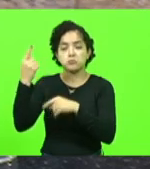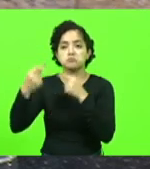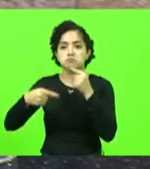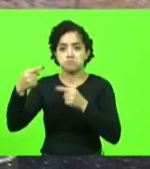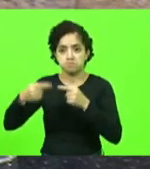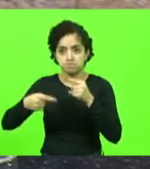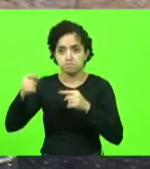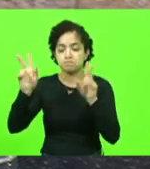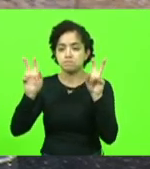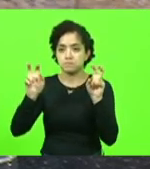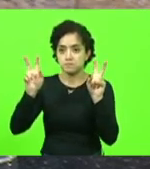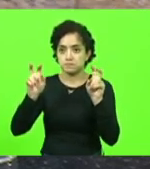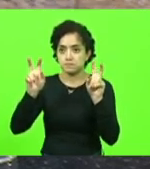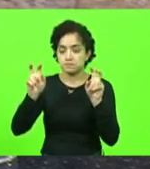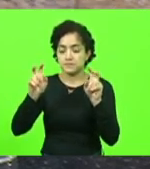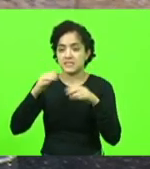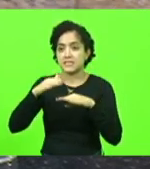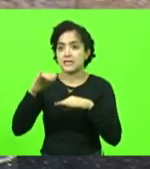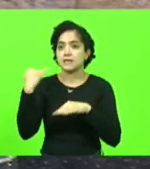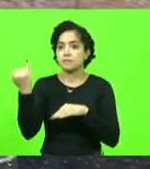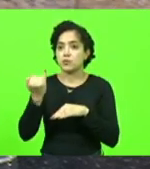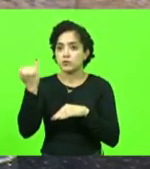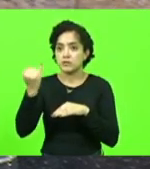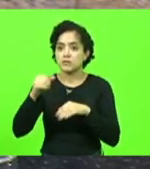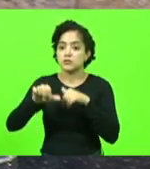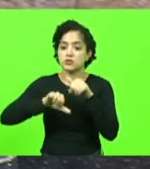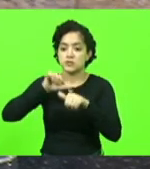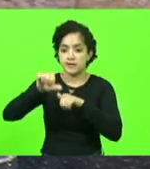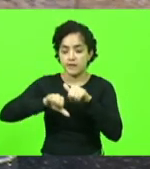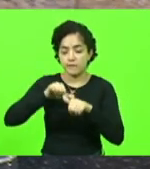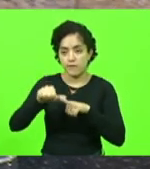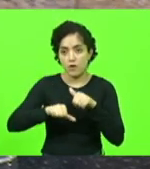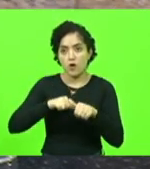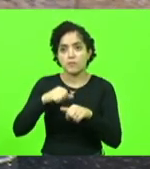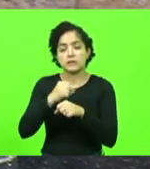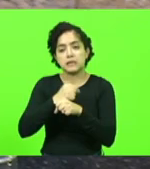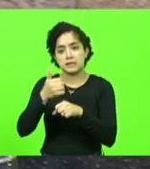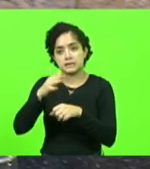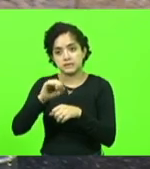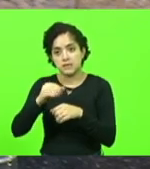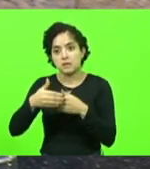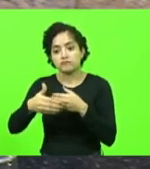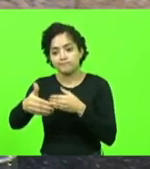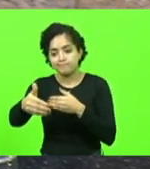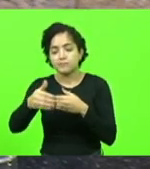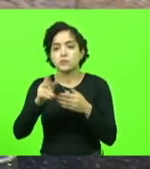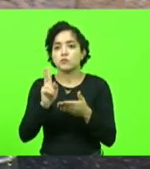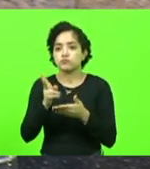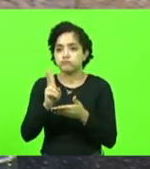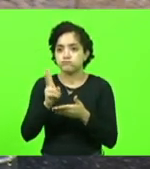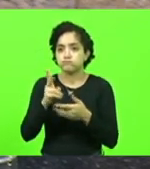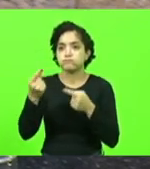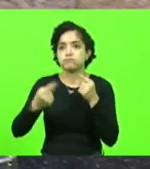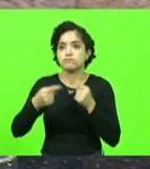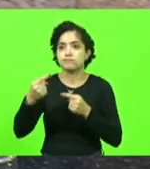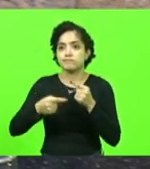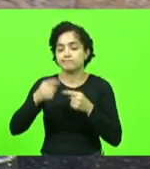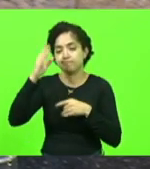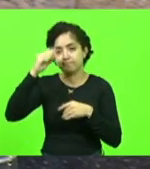como esse, que são as tão importantes reformas. 10 anos vão se passar e nós vamos continuar discutindo, mas vamos continuar, não vamos